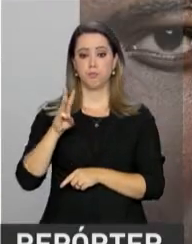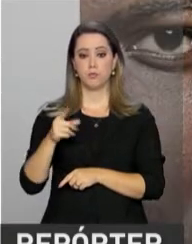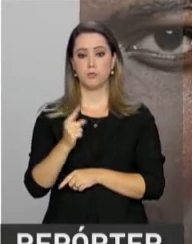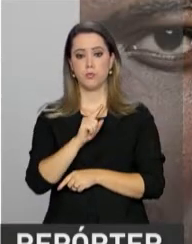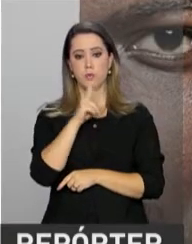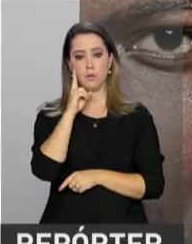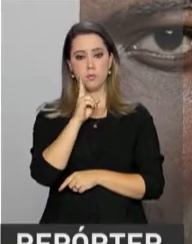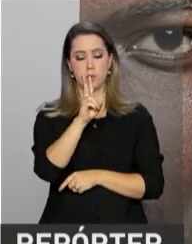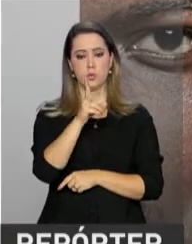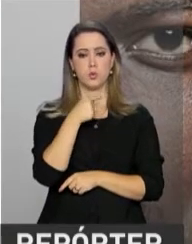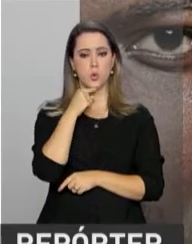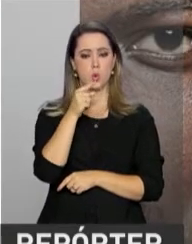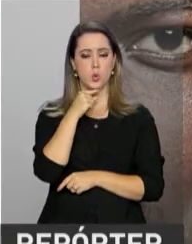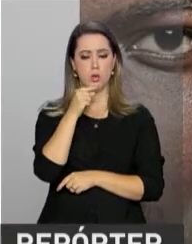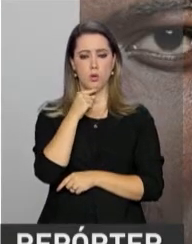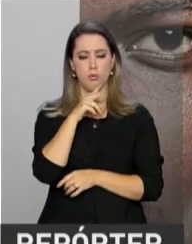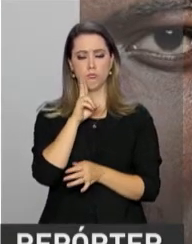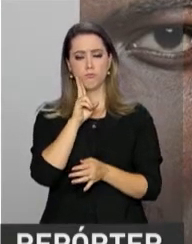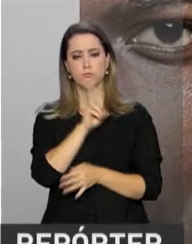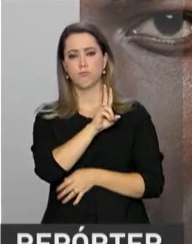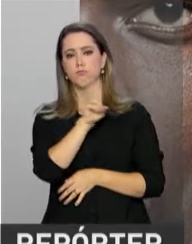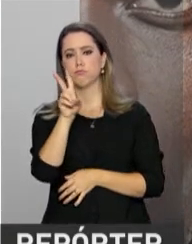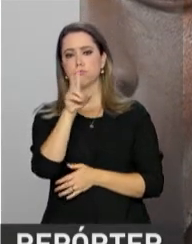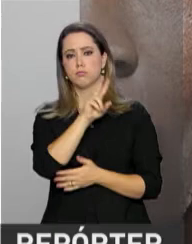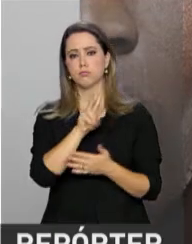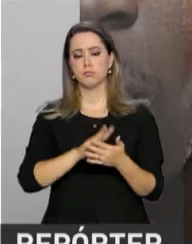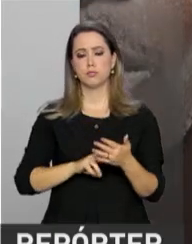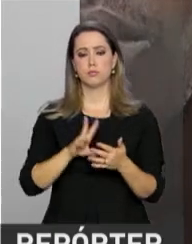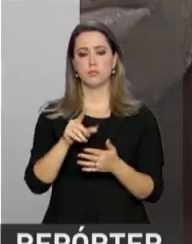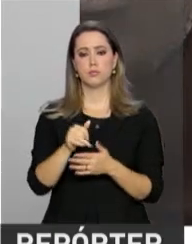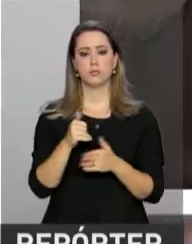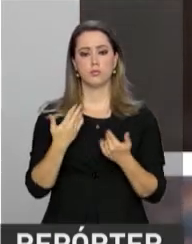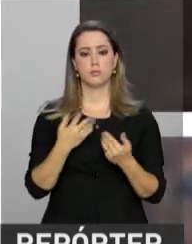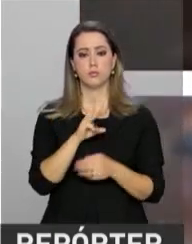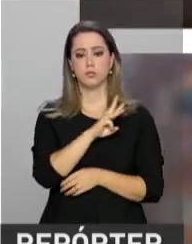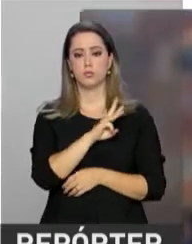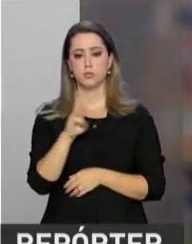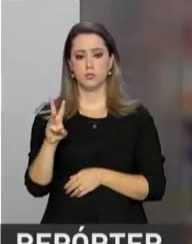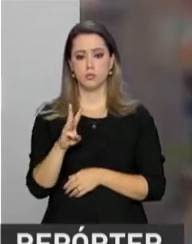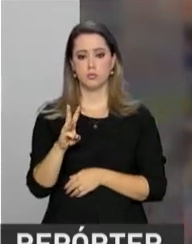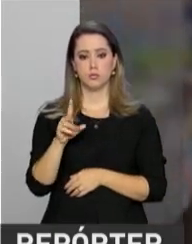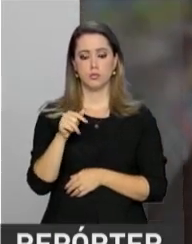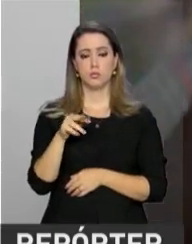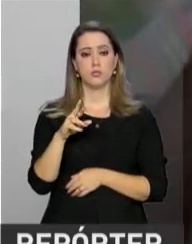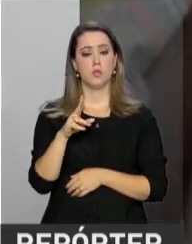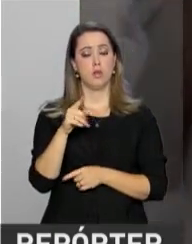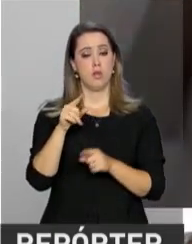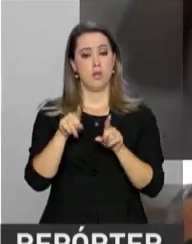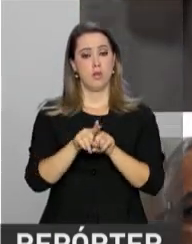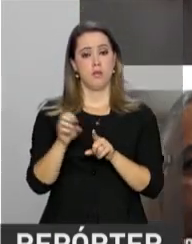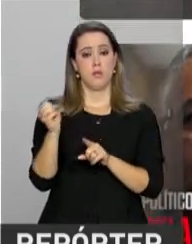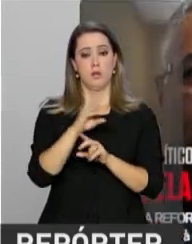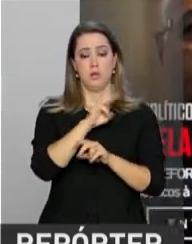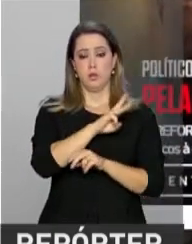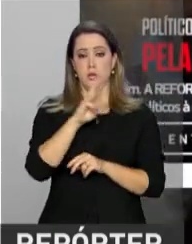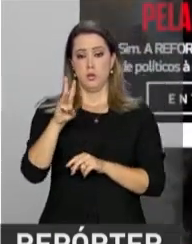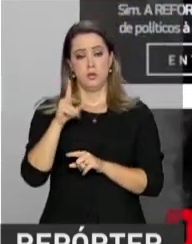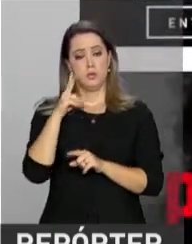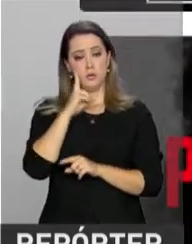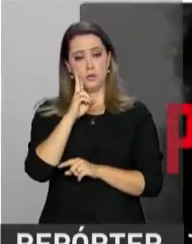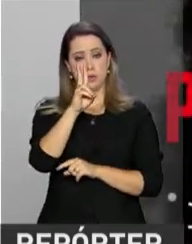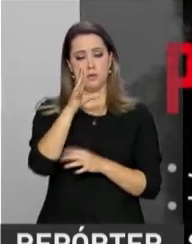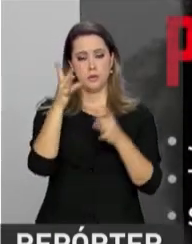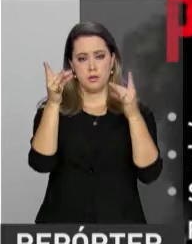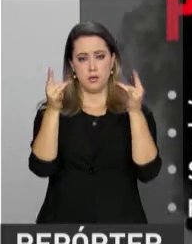possa tirar todas as dúvidas sobre a reforma da previdência ao navegar no endereço reforma previdencia.gov.br